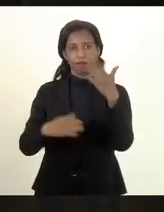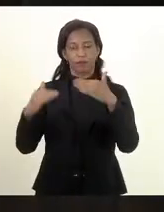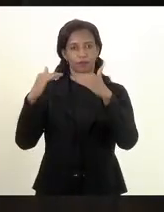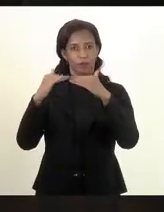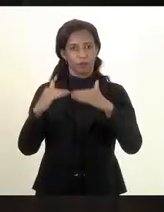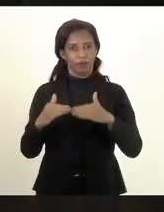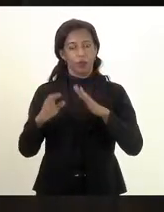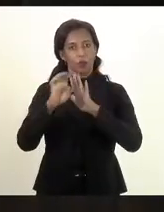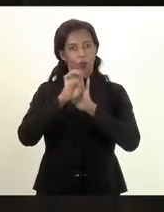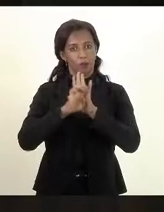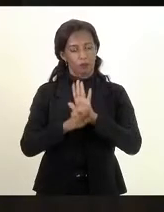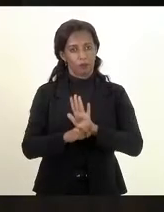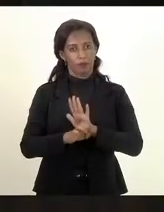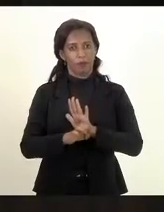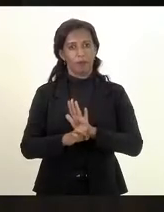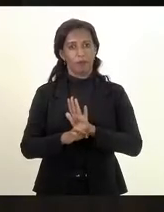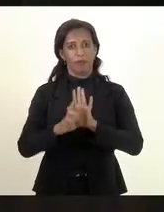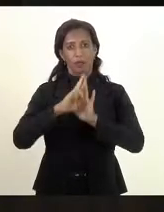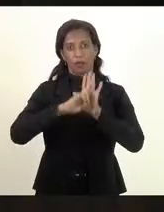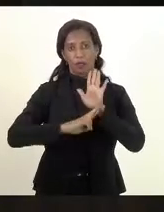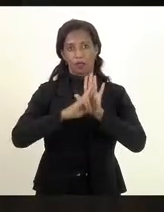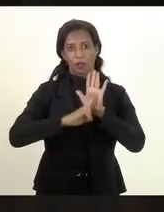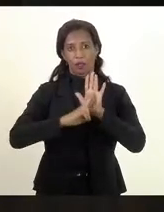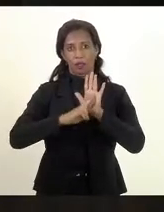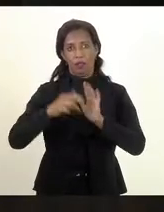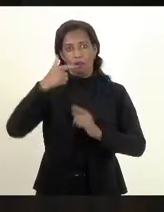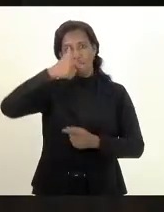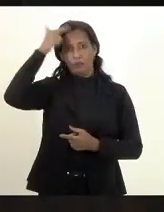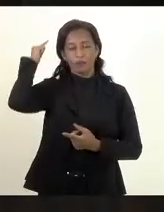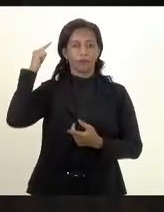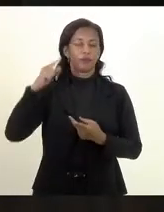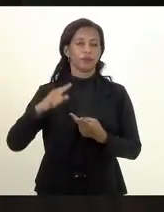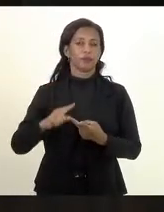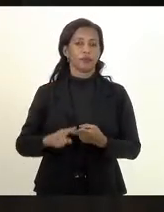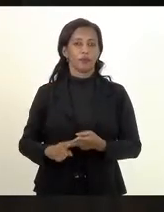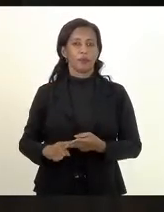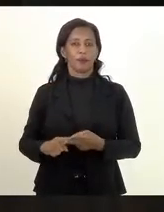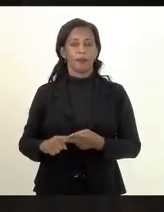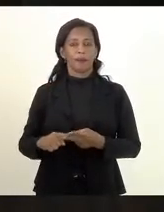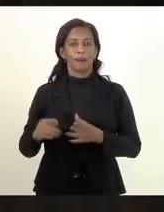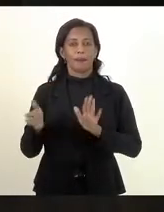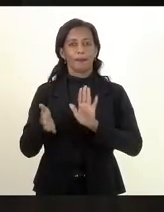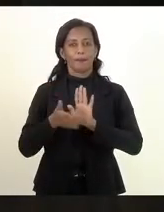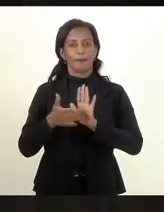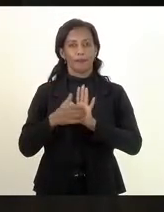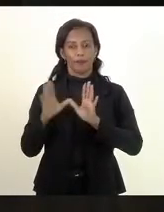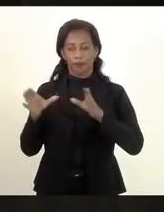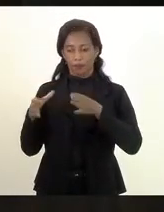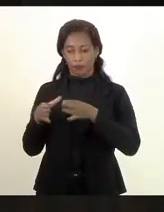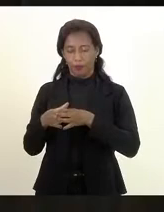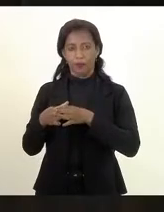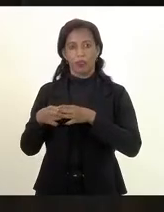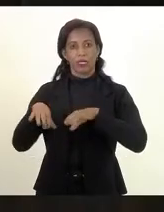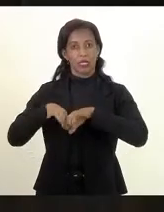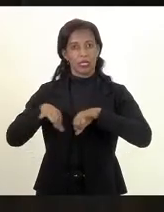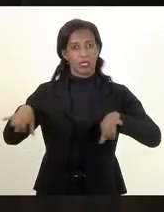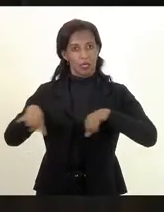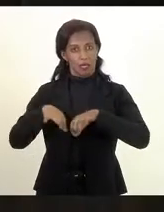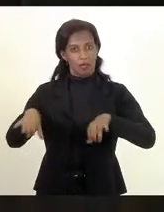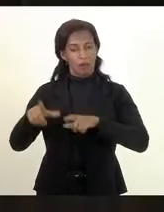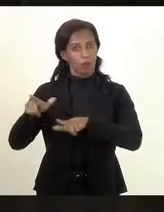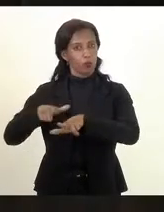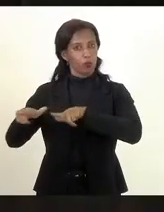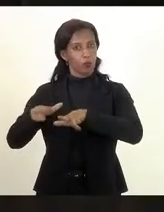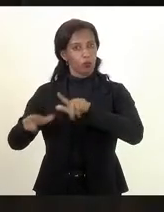Constituição e Justiça. Relatores, deputado Luiz Paulo e Milton Rangel. Pendentes de parecer das Comissões de Saneamento Ambiental, de